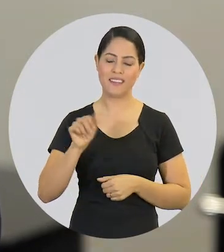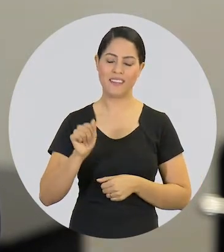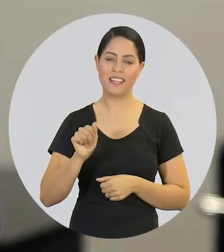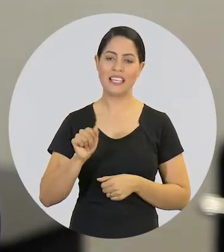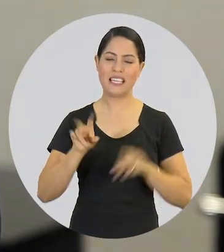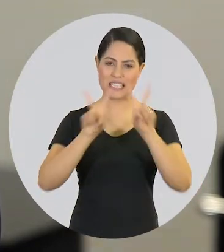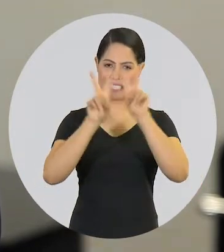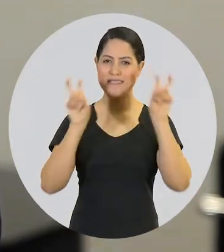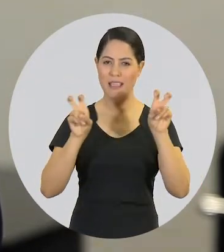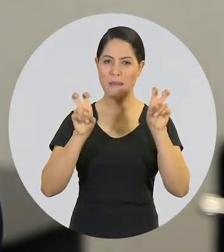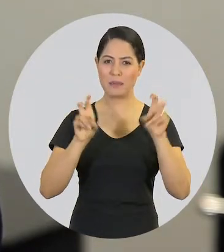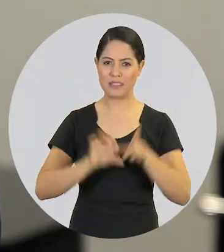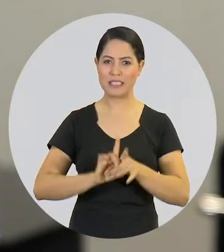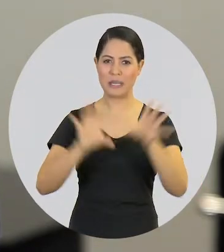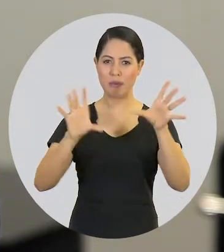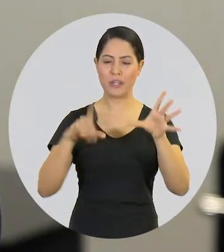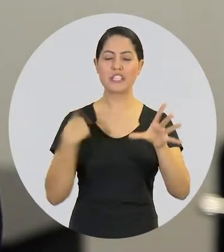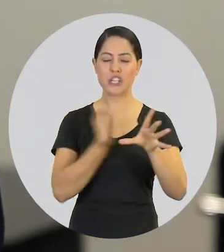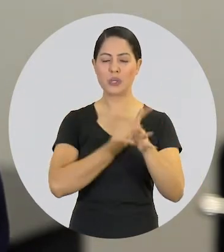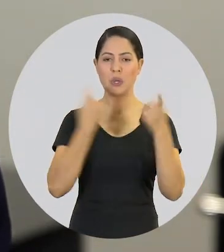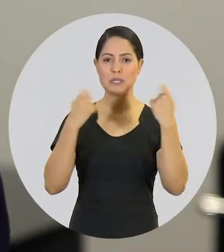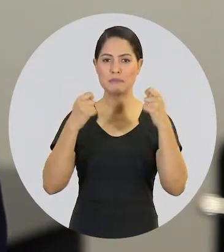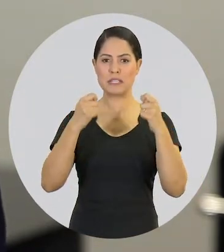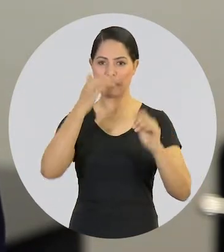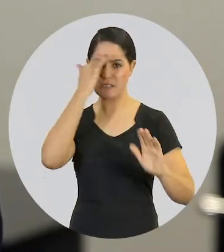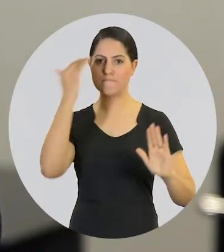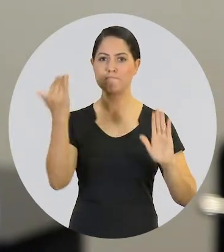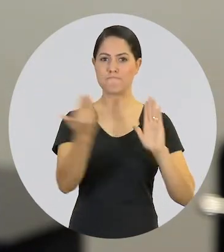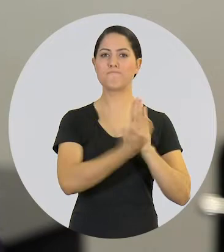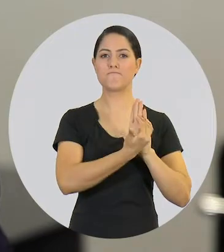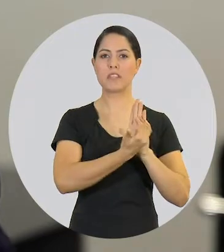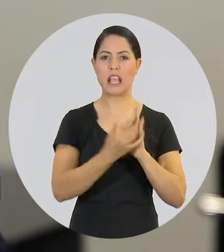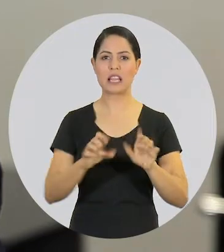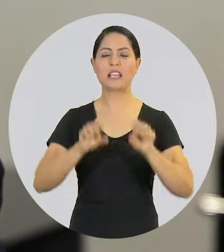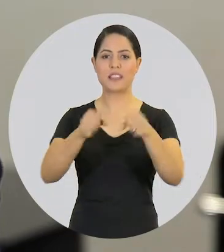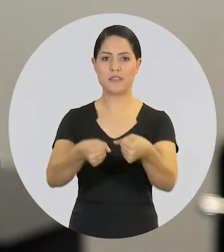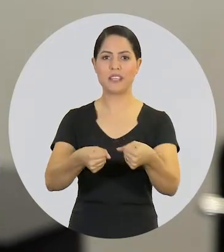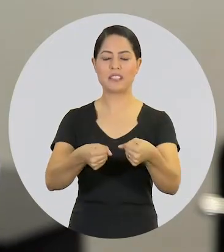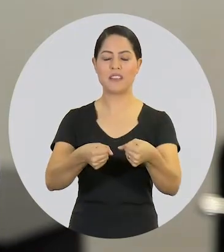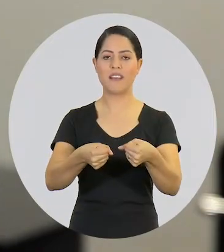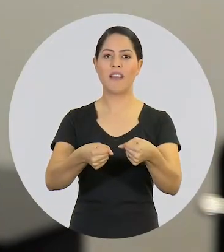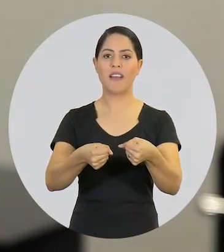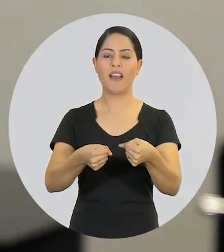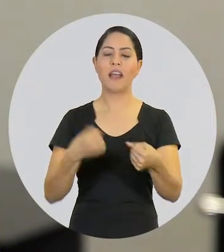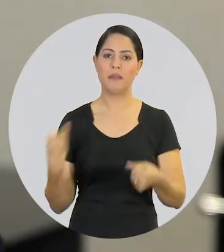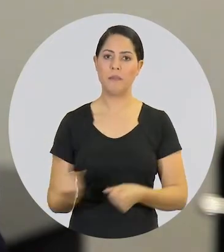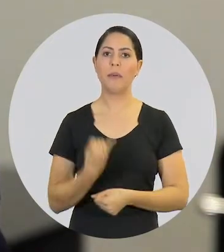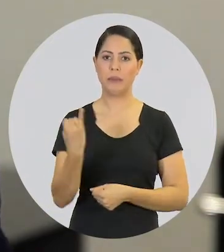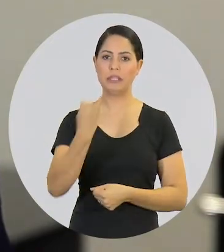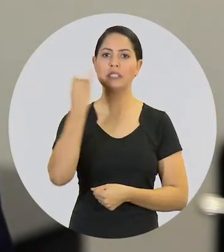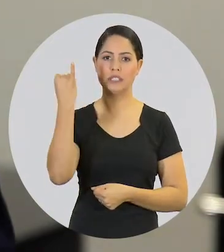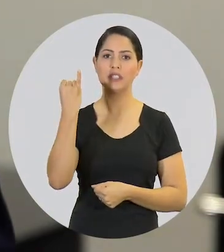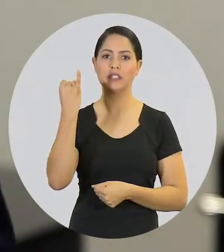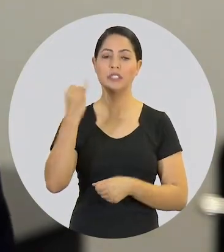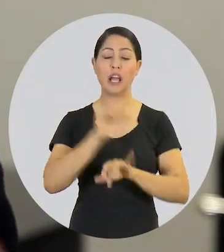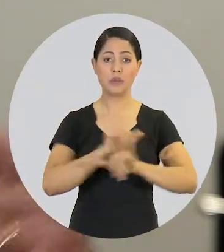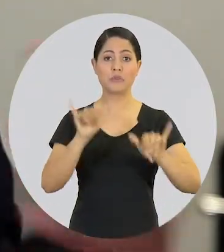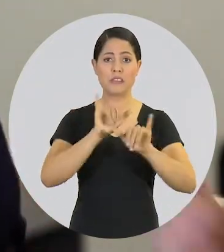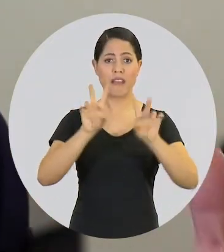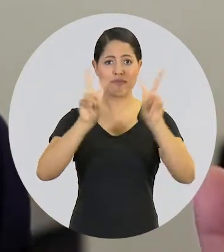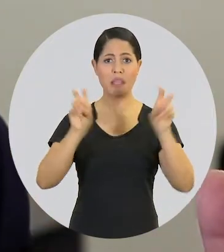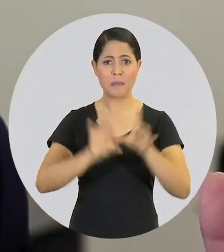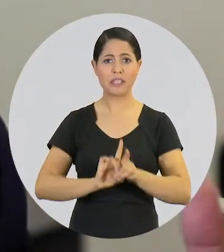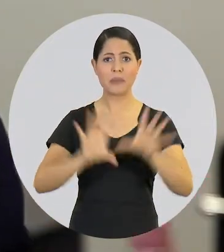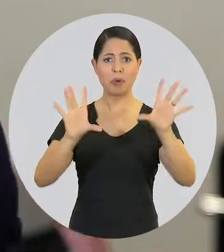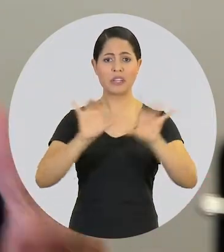Natália, falarmos sobre democracia é obrigação nossa, defendermos o Estado Democrático de Direito e